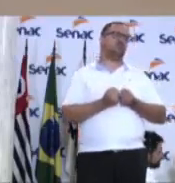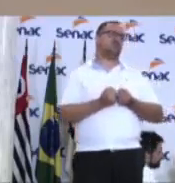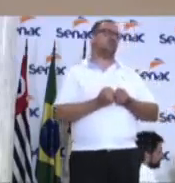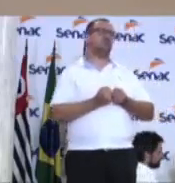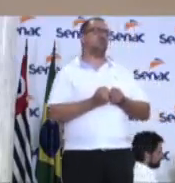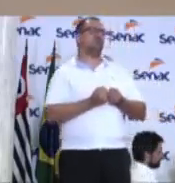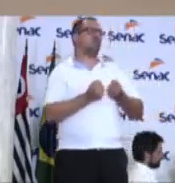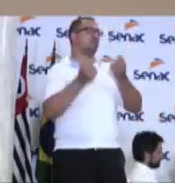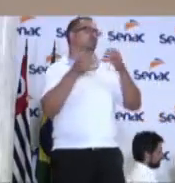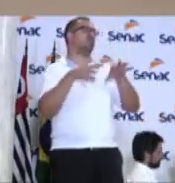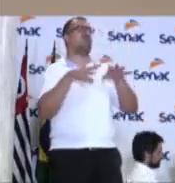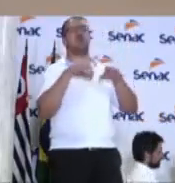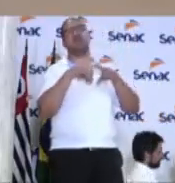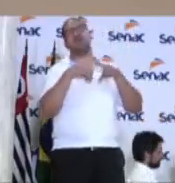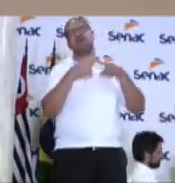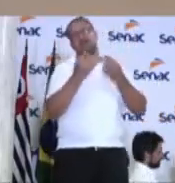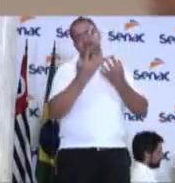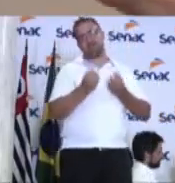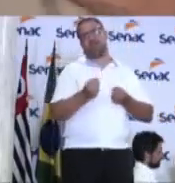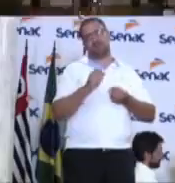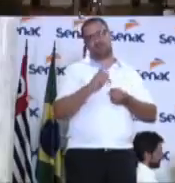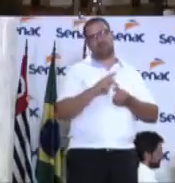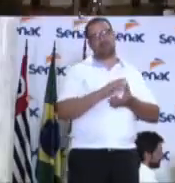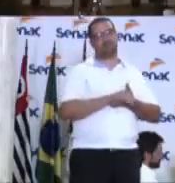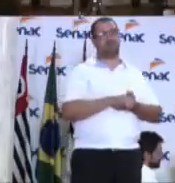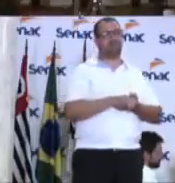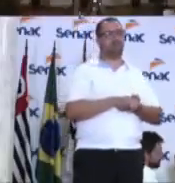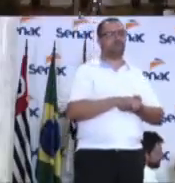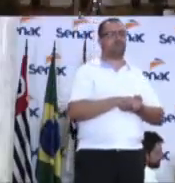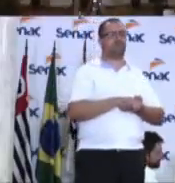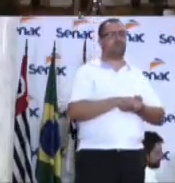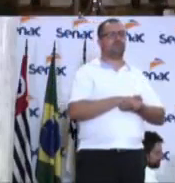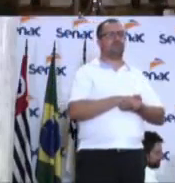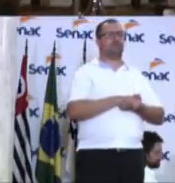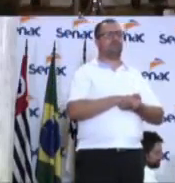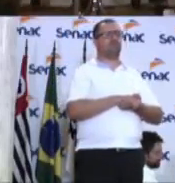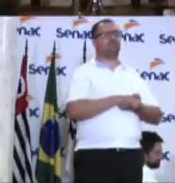Não que queira ou que não queira, mas que aceita, né?